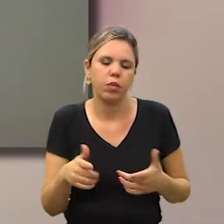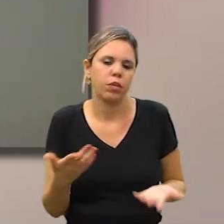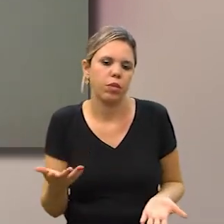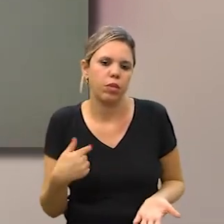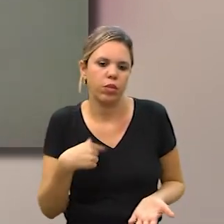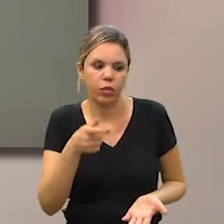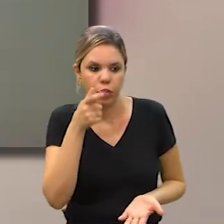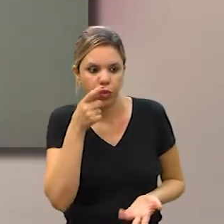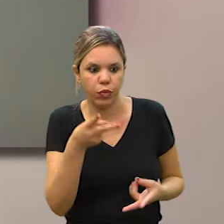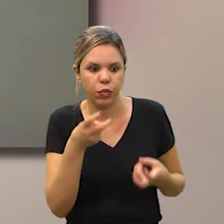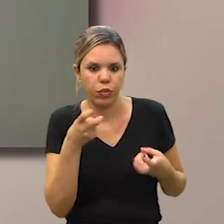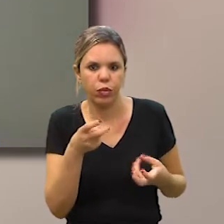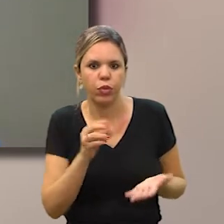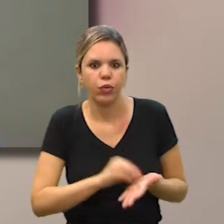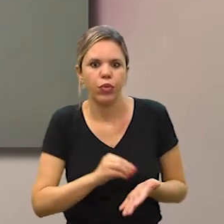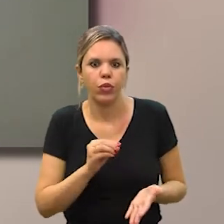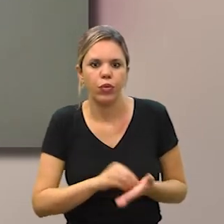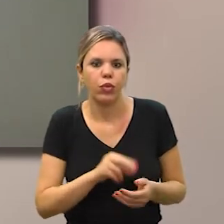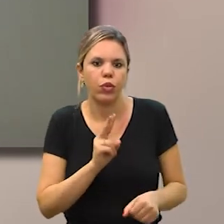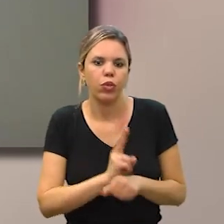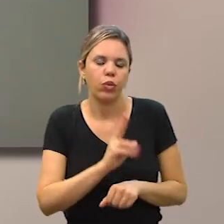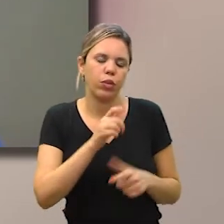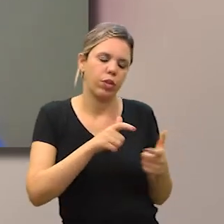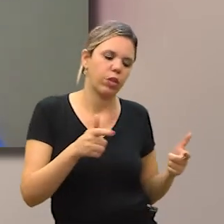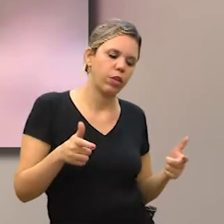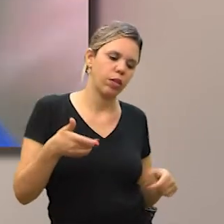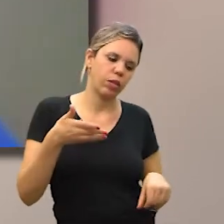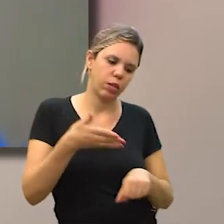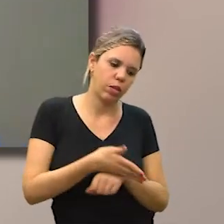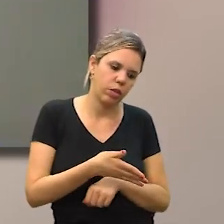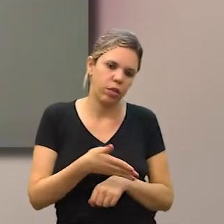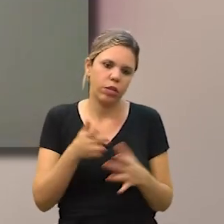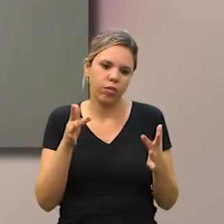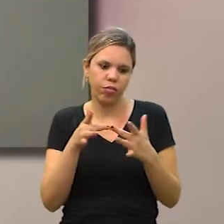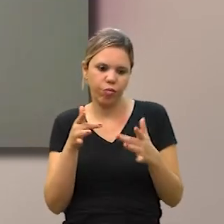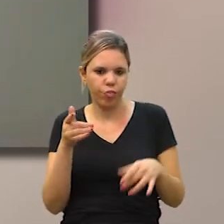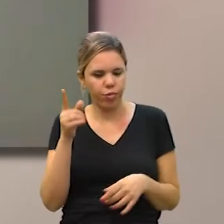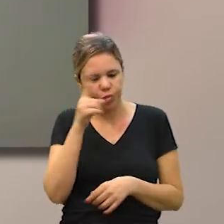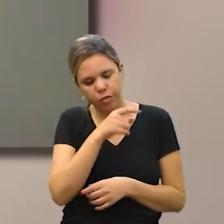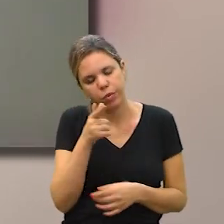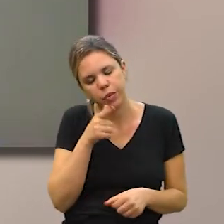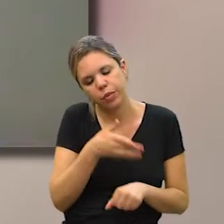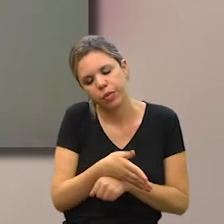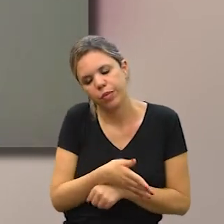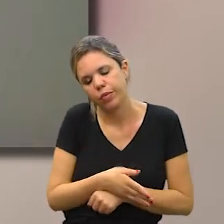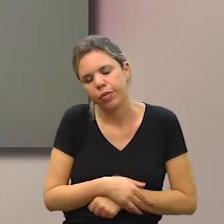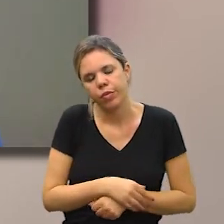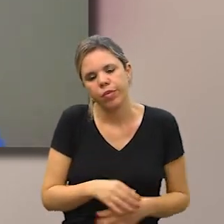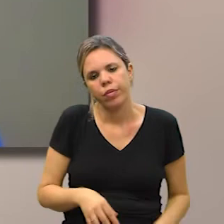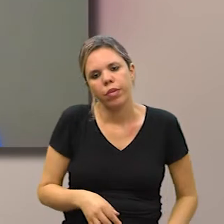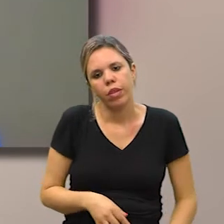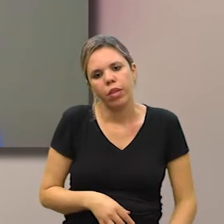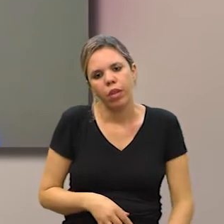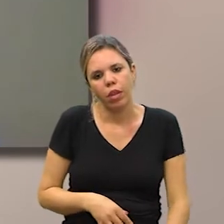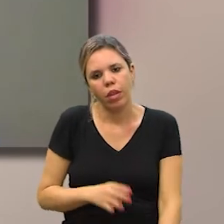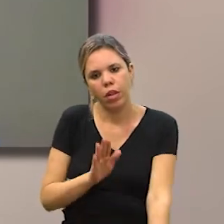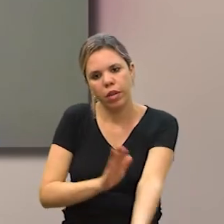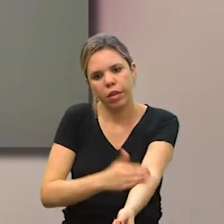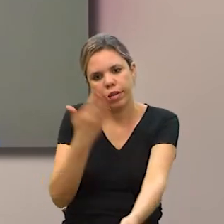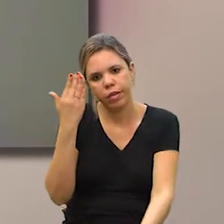e a gente vê é uma falta de cuidado maior o acesso a mais difícil a a